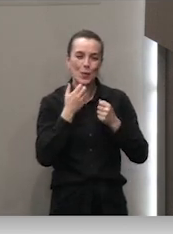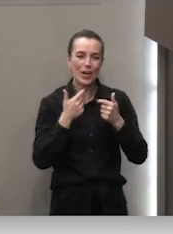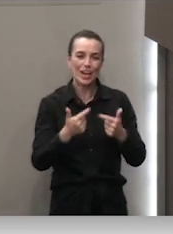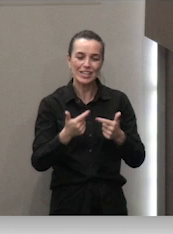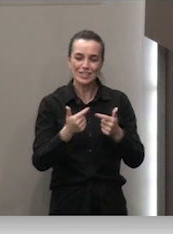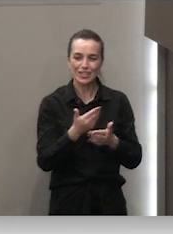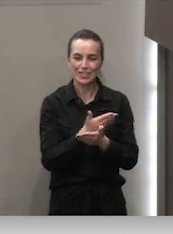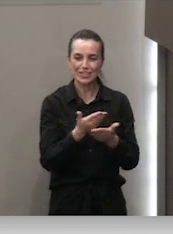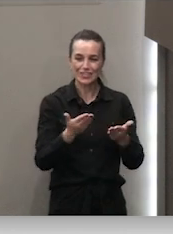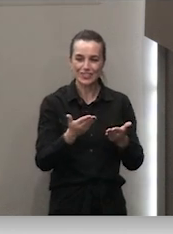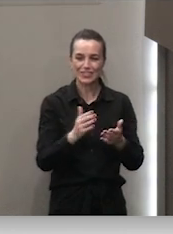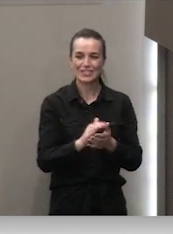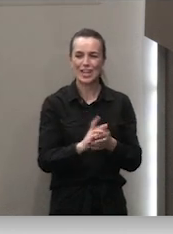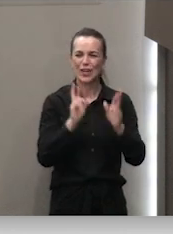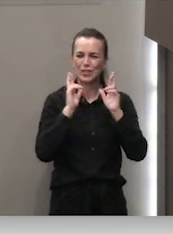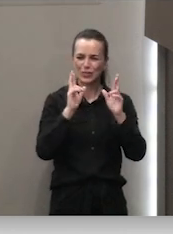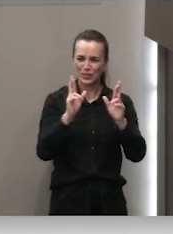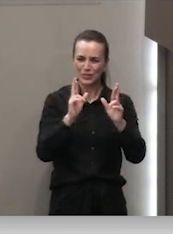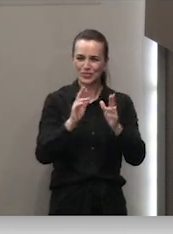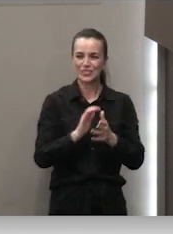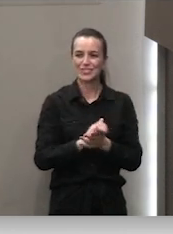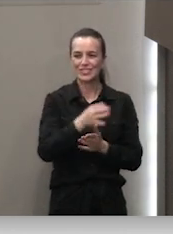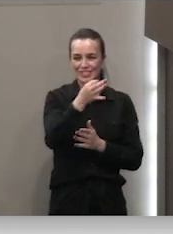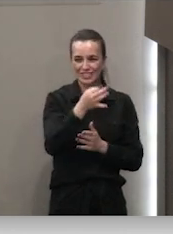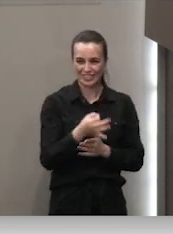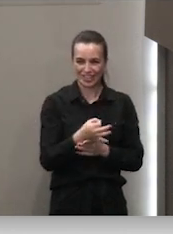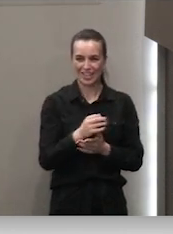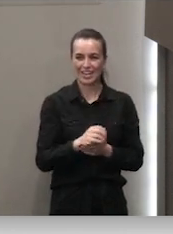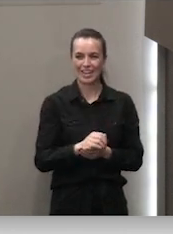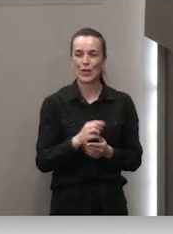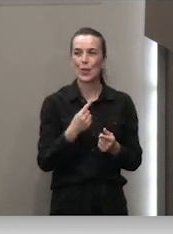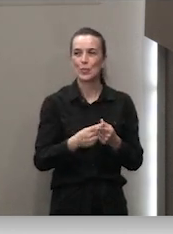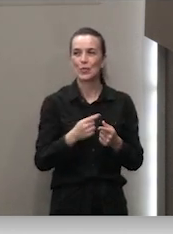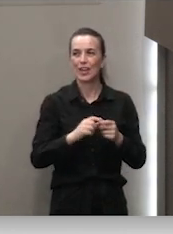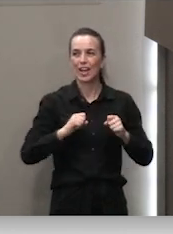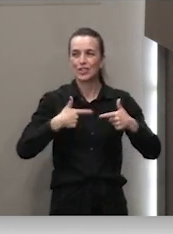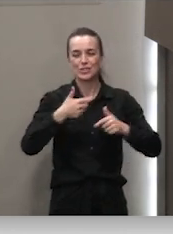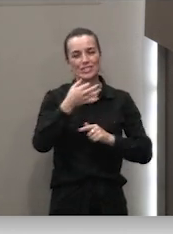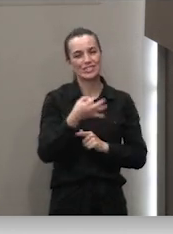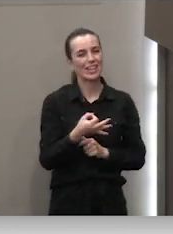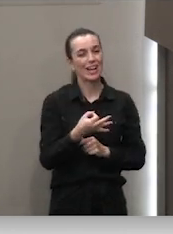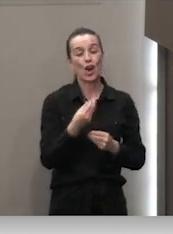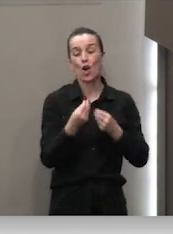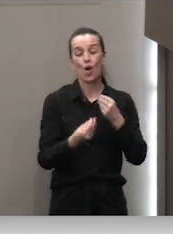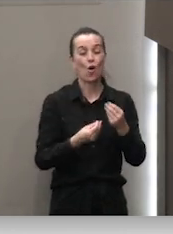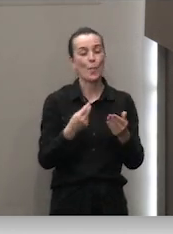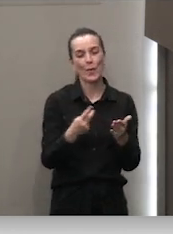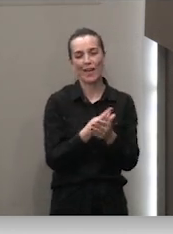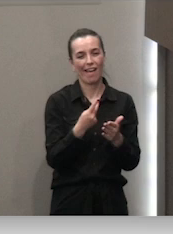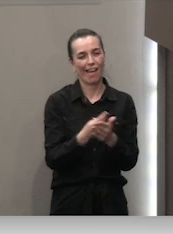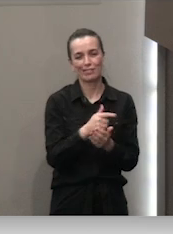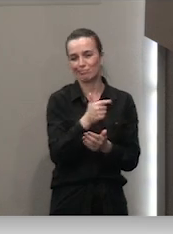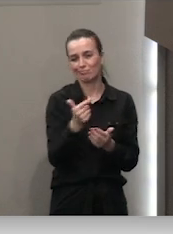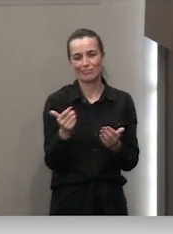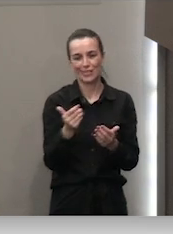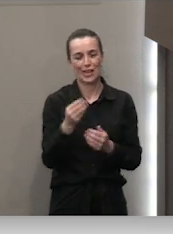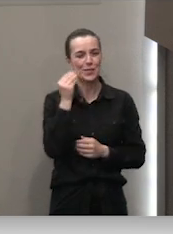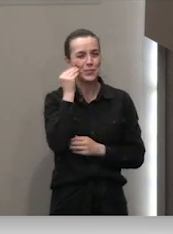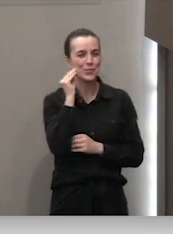E que eu sei que vai dar tudo certo, porque quando a gente age de forma correta, não tem como dar outro resultado, né? Um